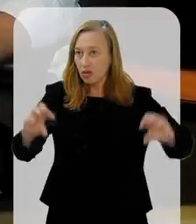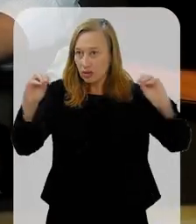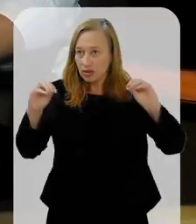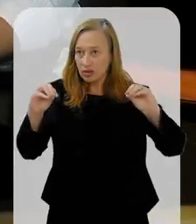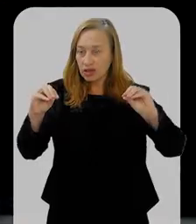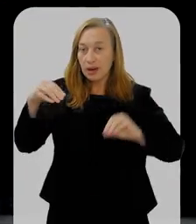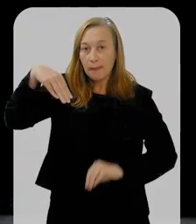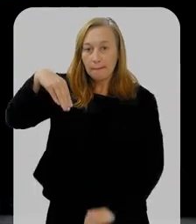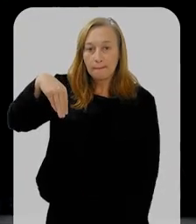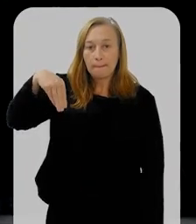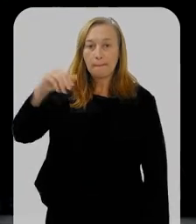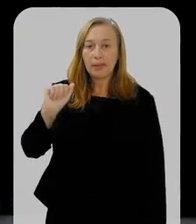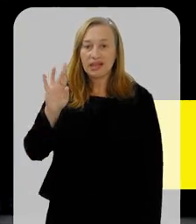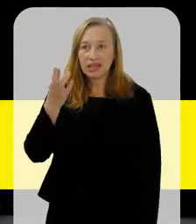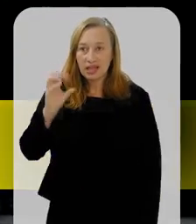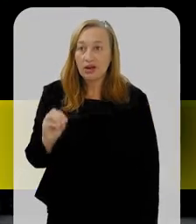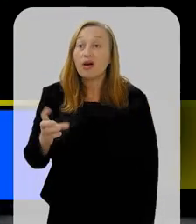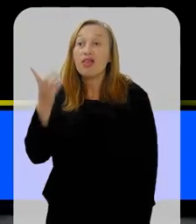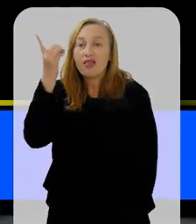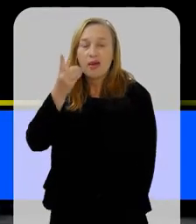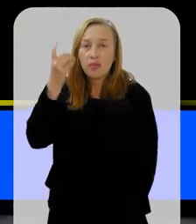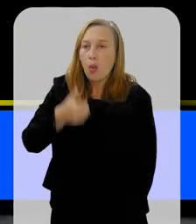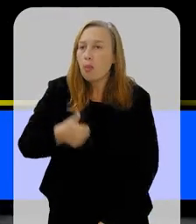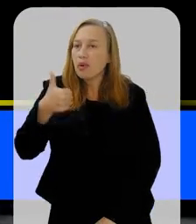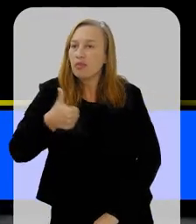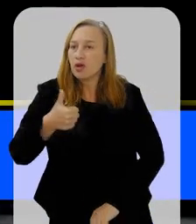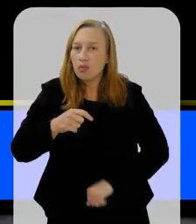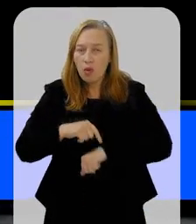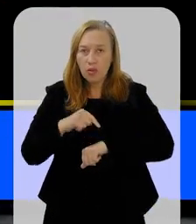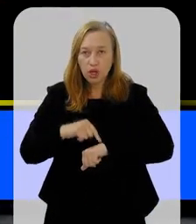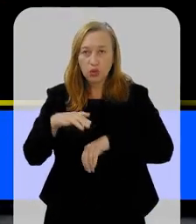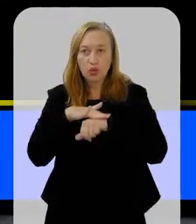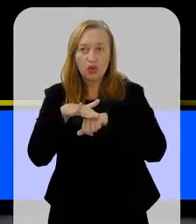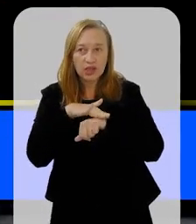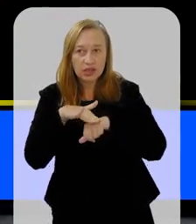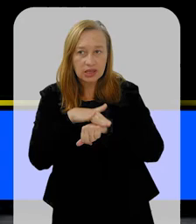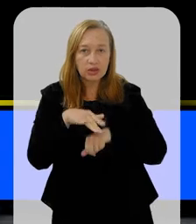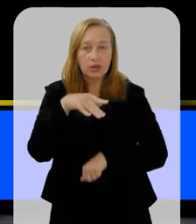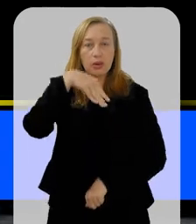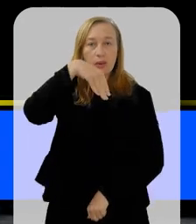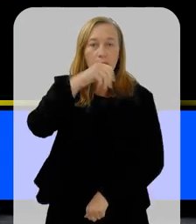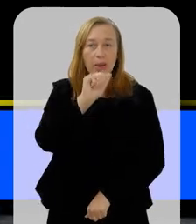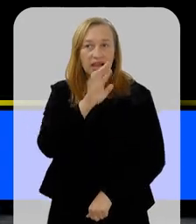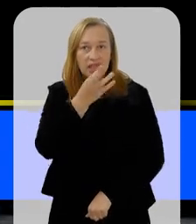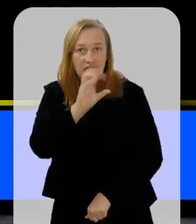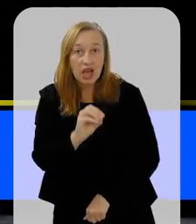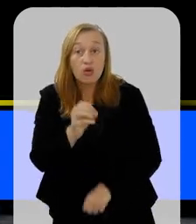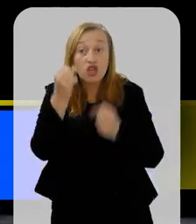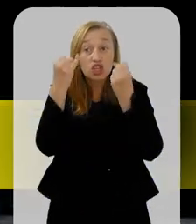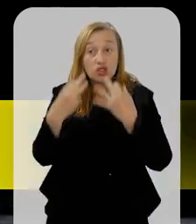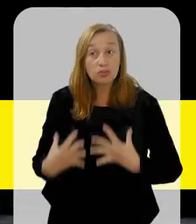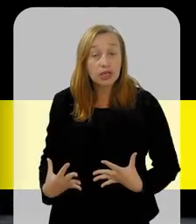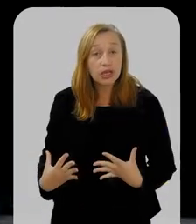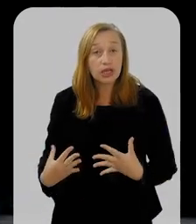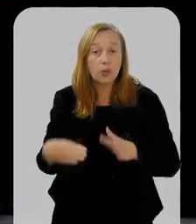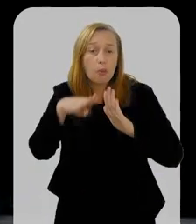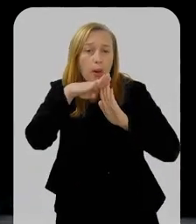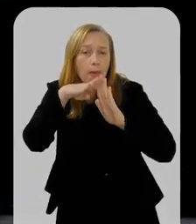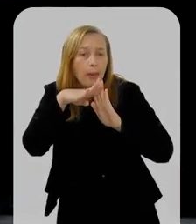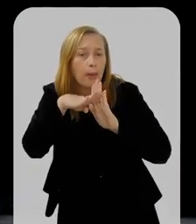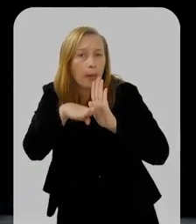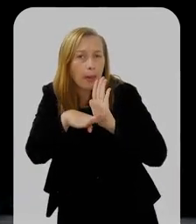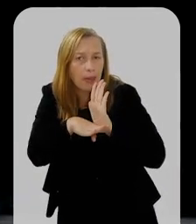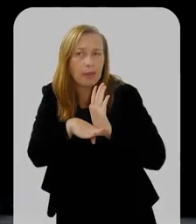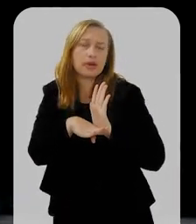Silva. Deputado, a gente terminou o primeiro bloco ali com o Marcelo explicando sobre essas medidas,